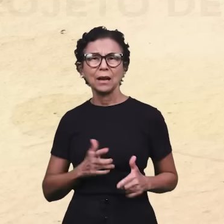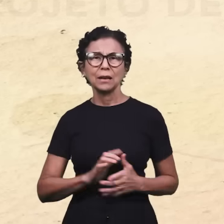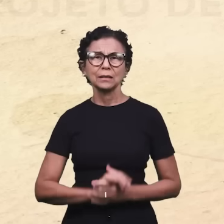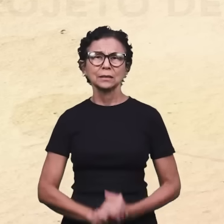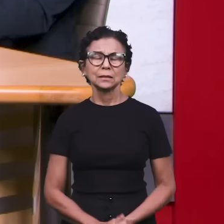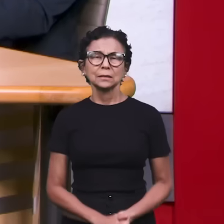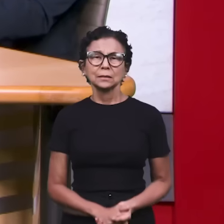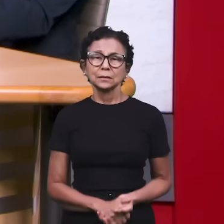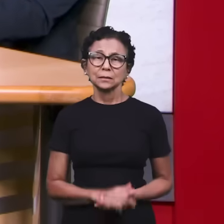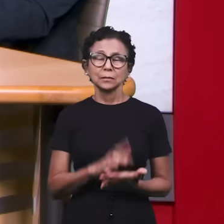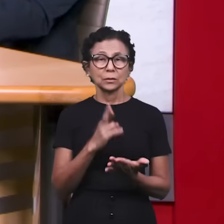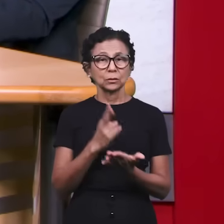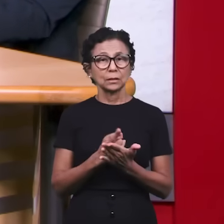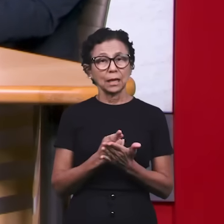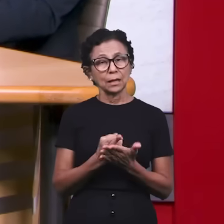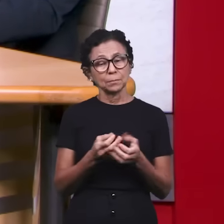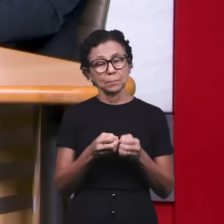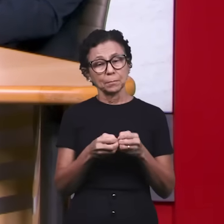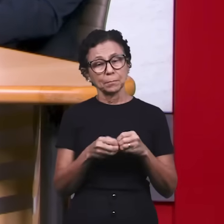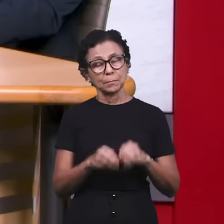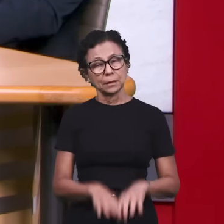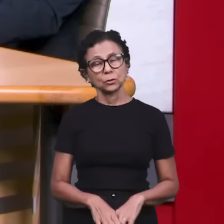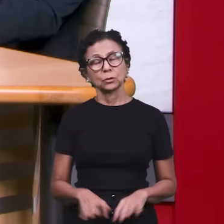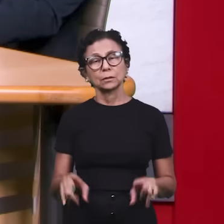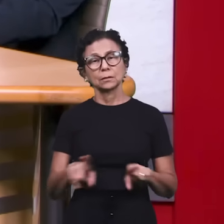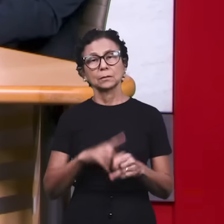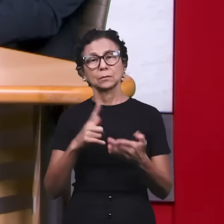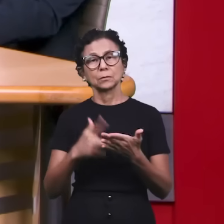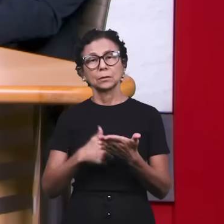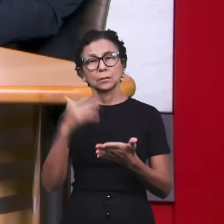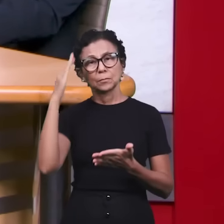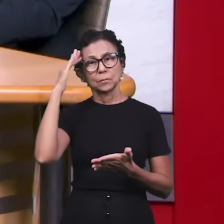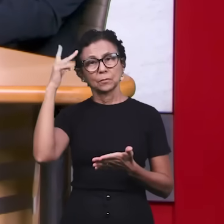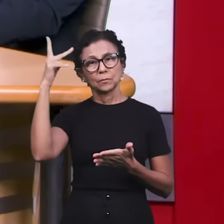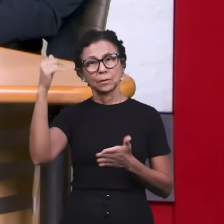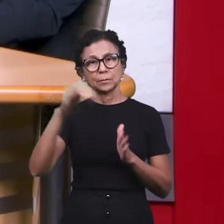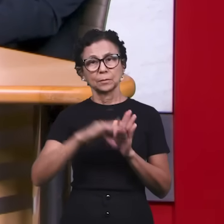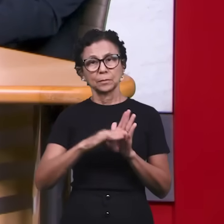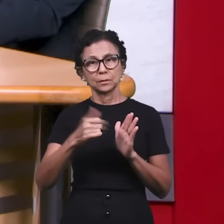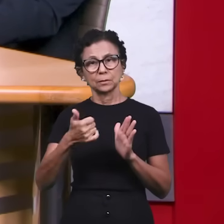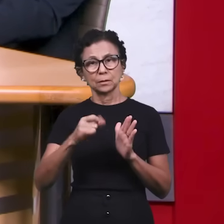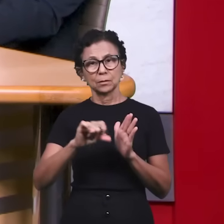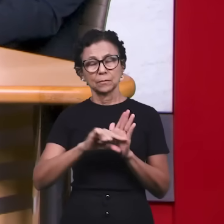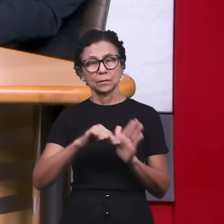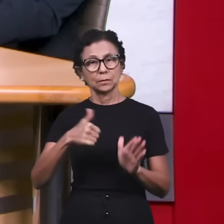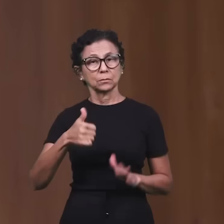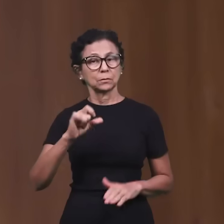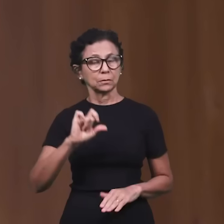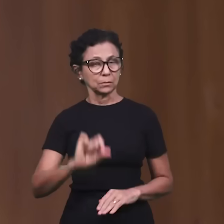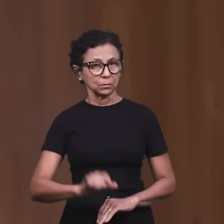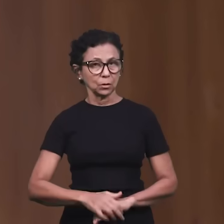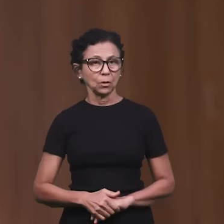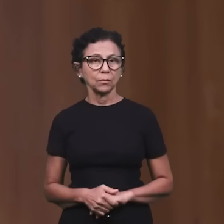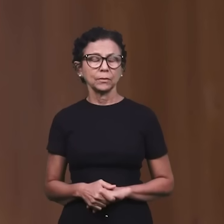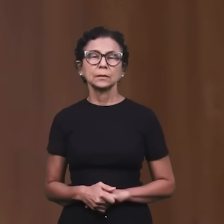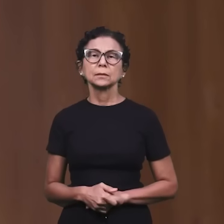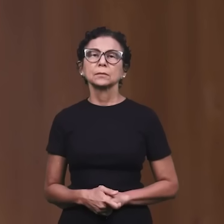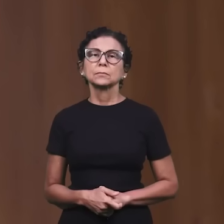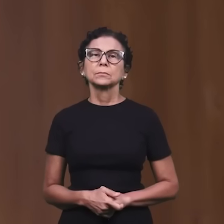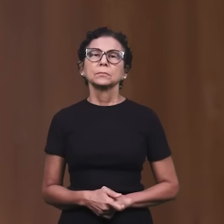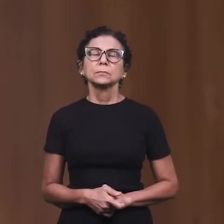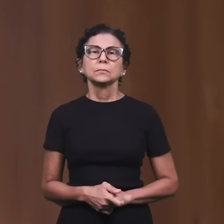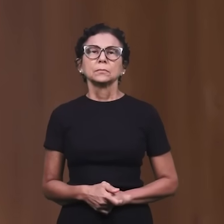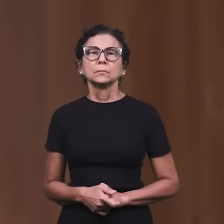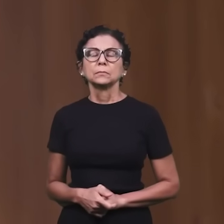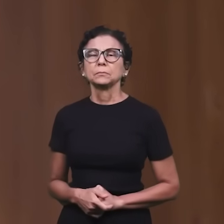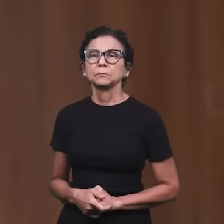texto está aqui também no livro de Provérbios, capítulo 19, verso 19, e fala que este homem que